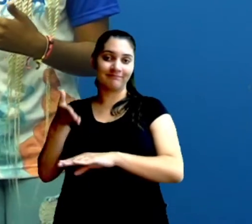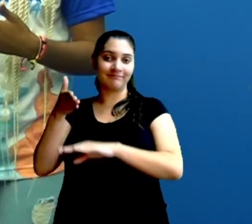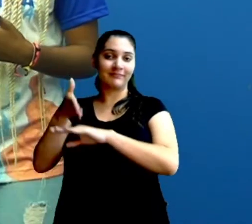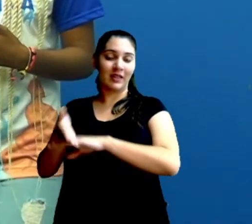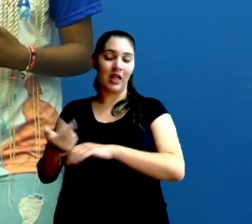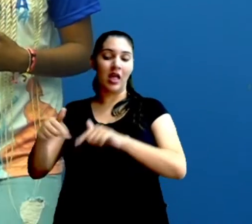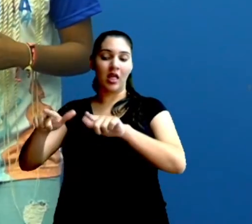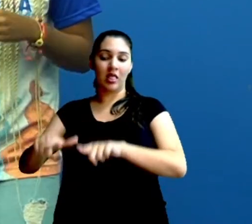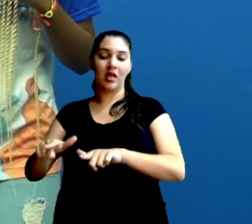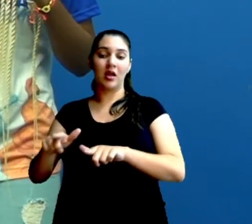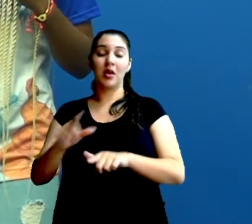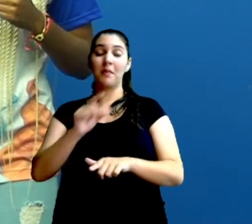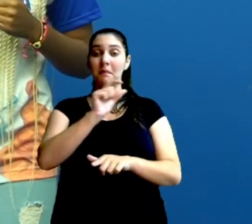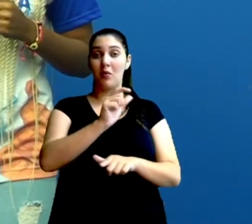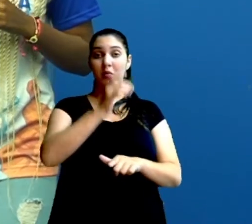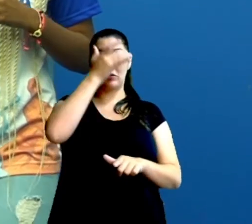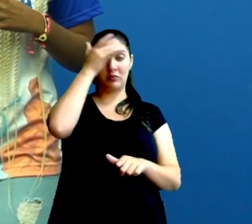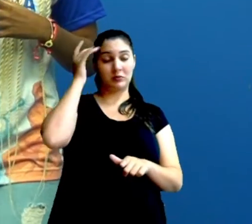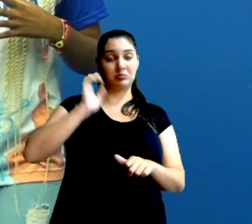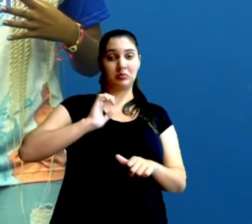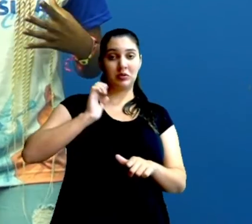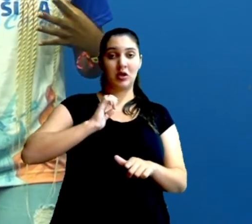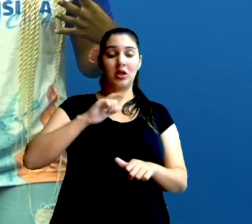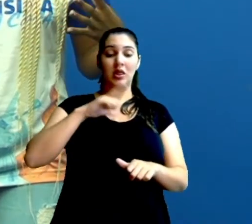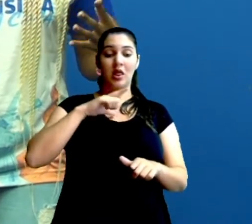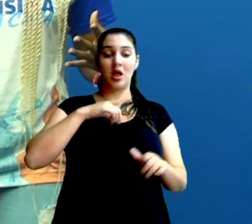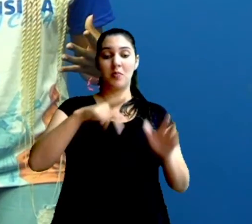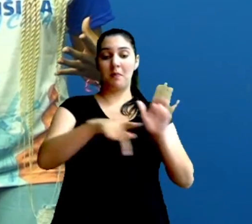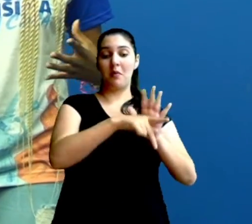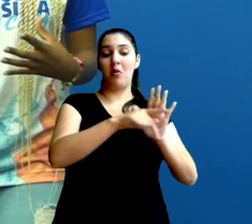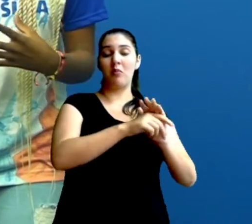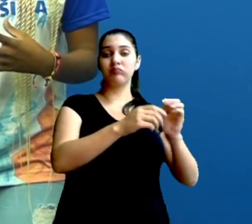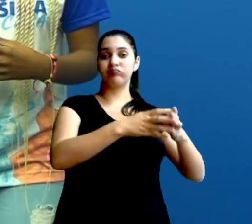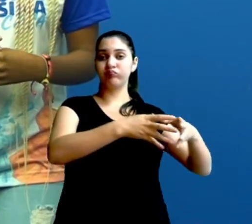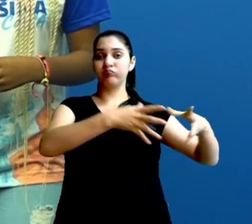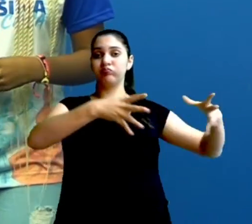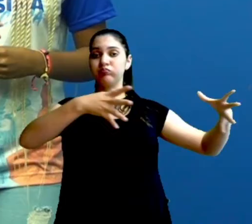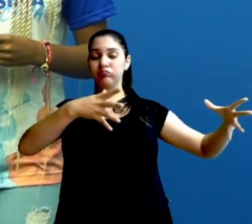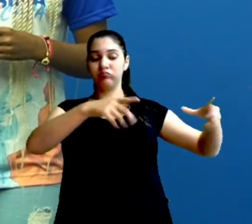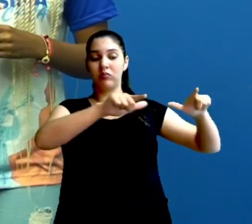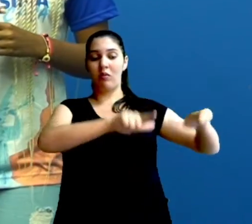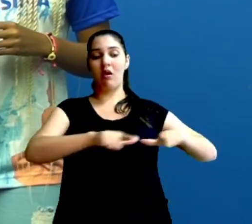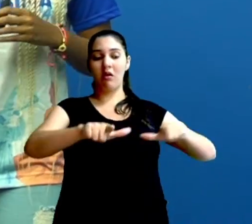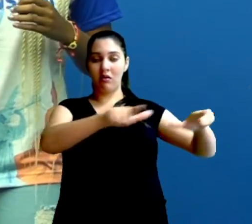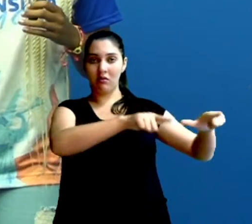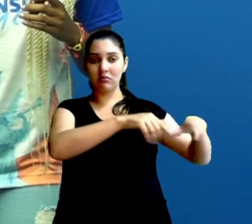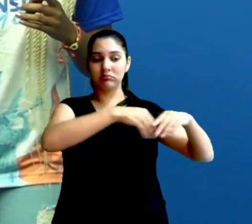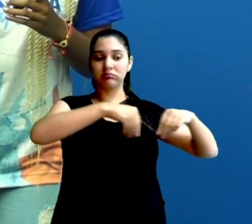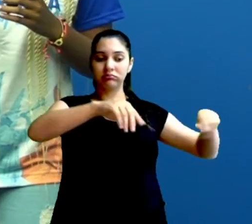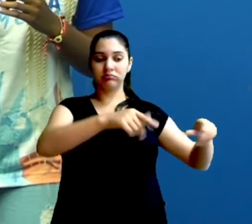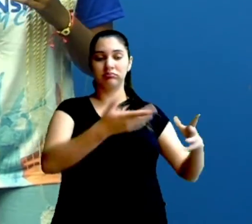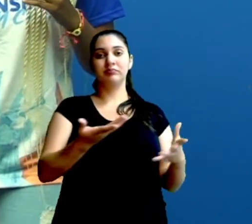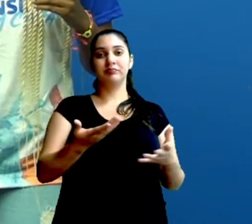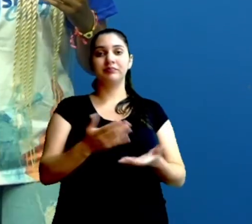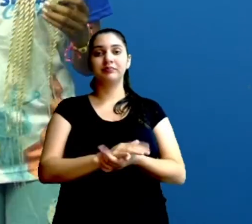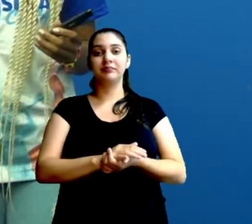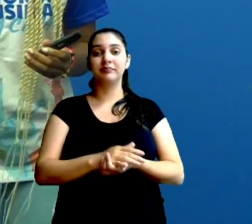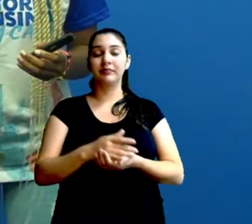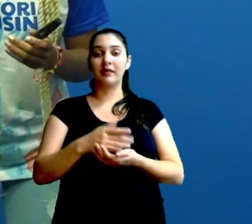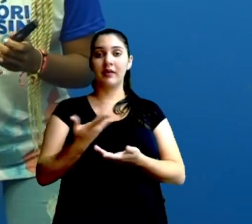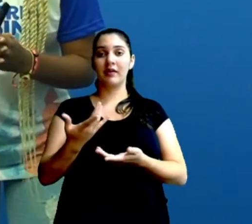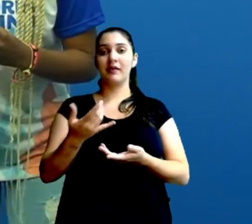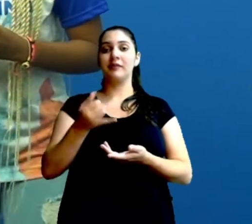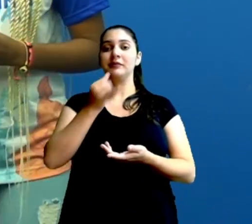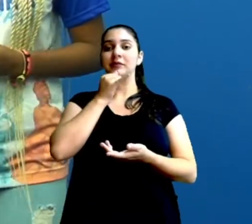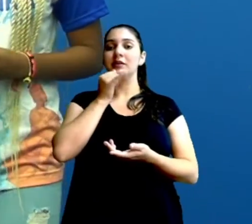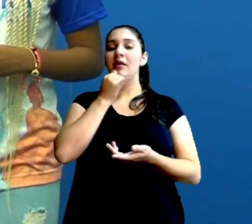grandes latifundiários, que são os donos de uma grande quantidade de terra, e poucos têm